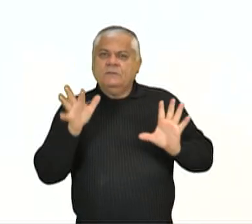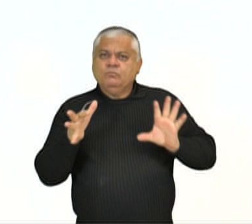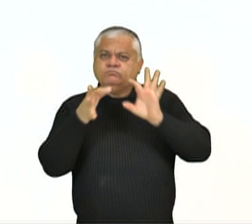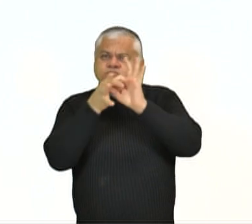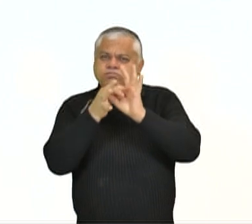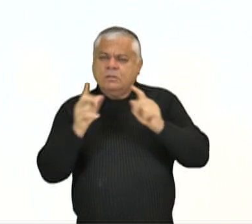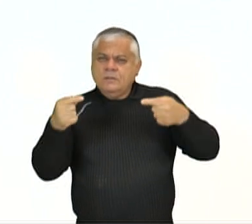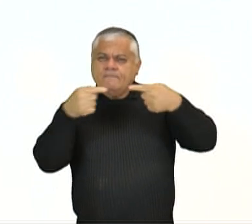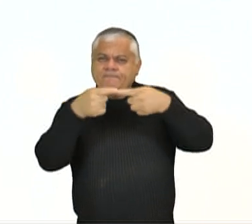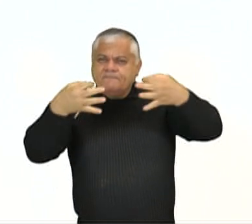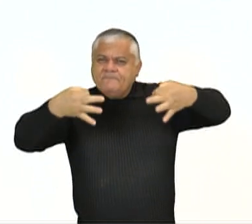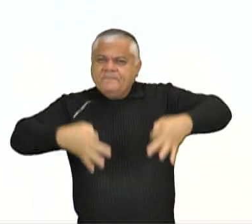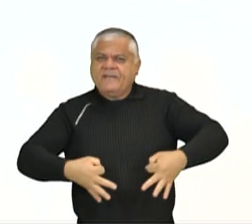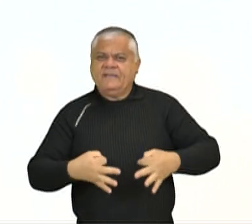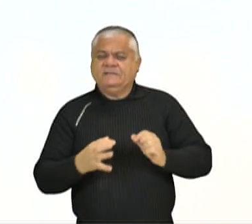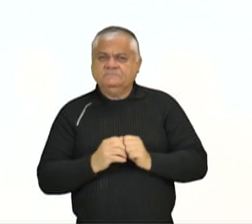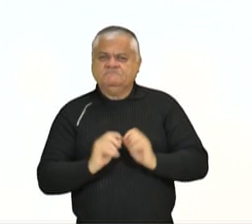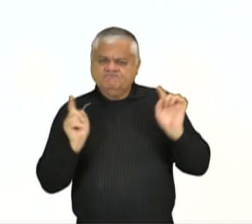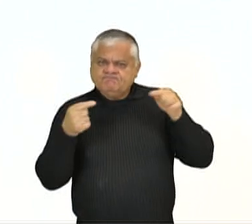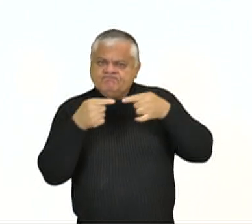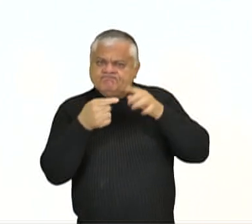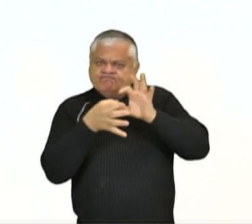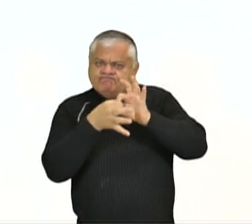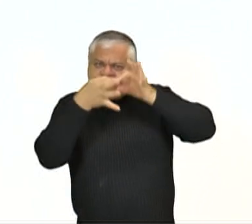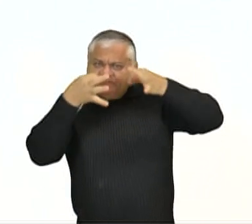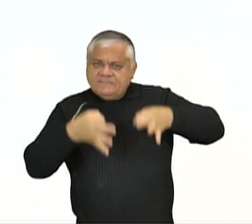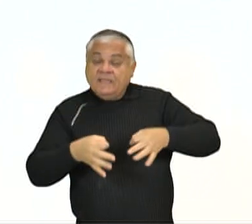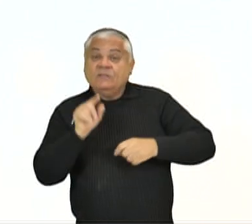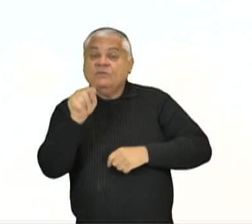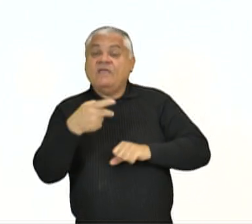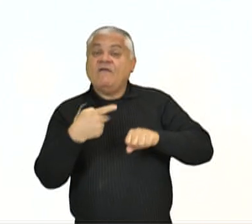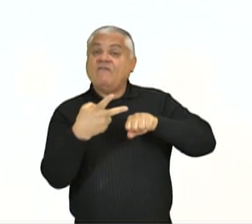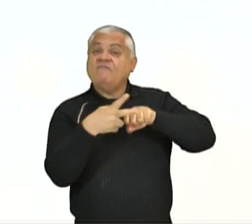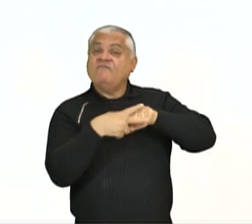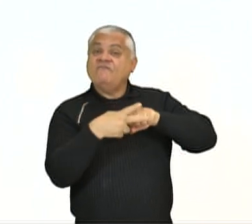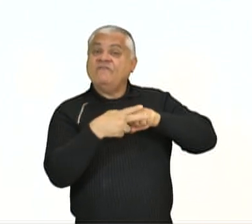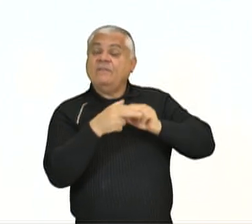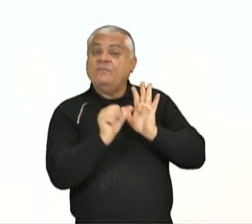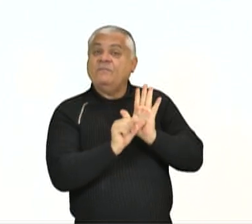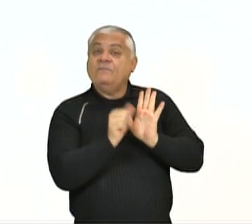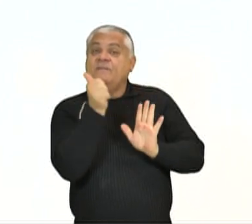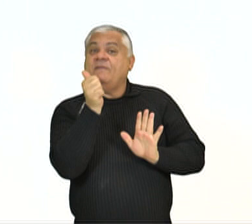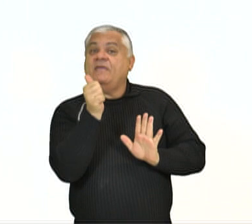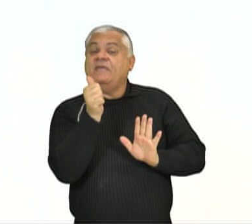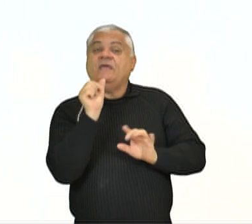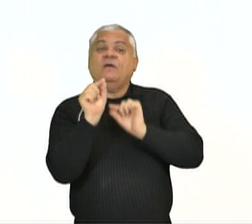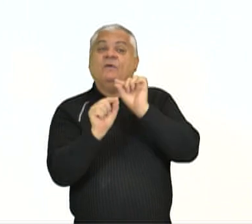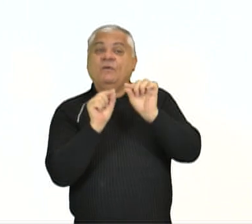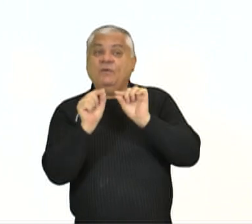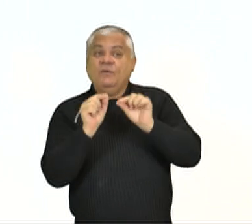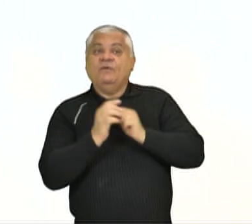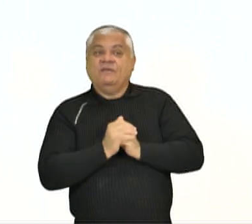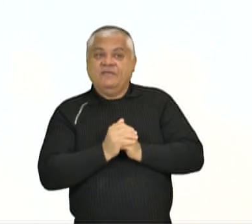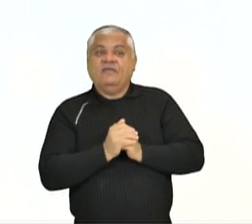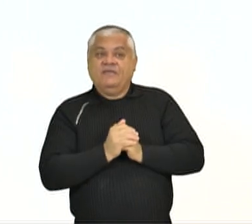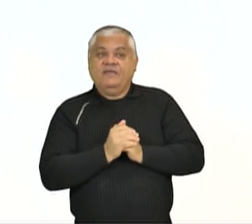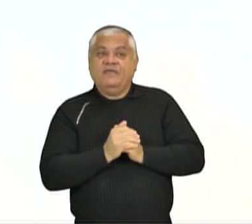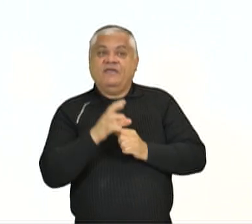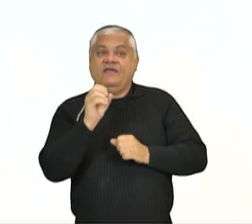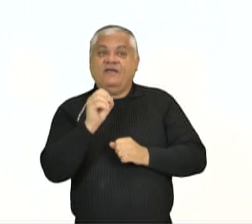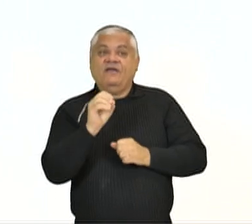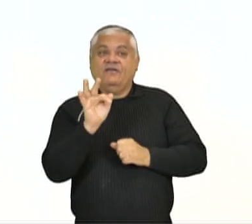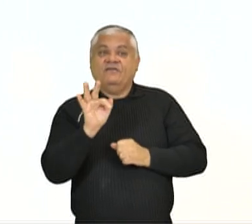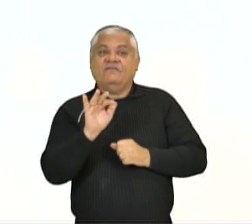modo adequado, ou seja, de maneira correta, as formas verbais da primeira condicional if clause